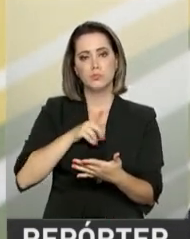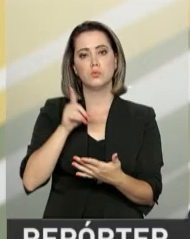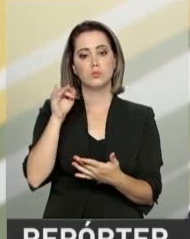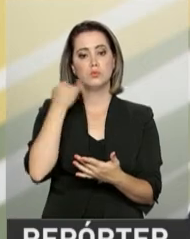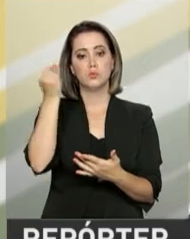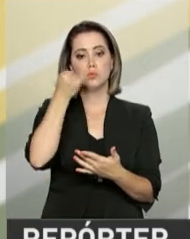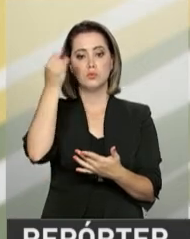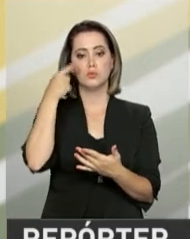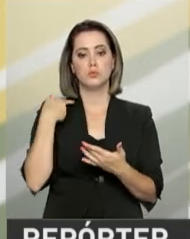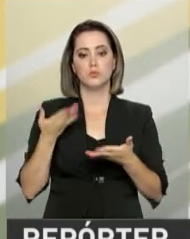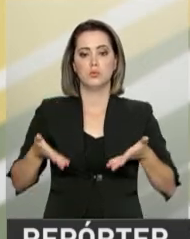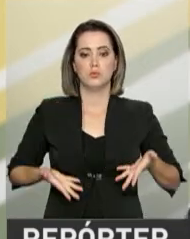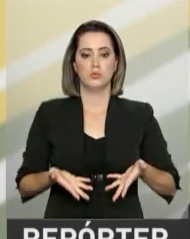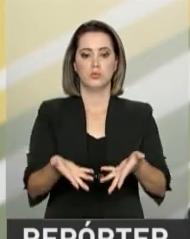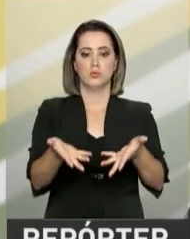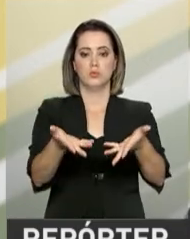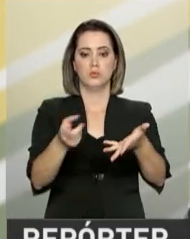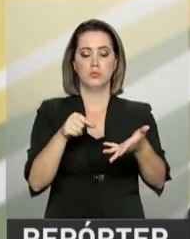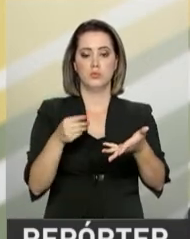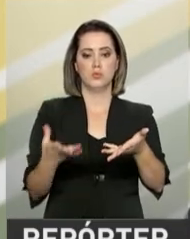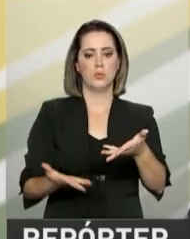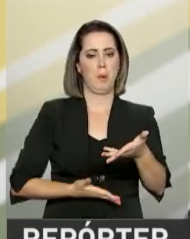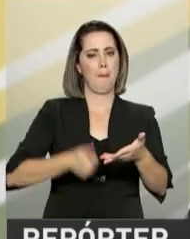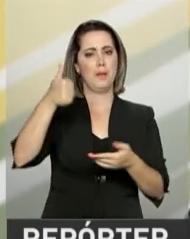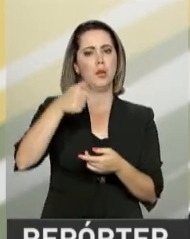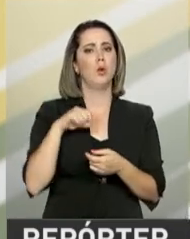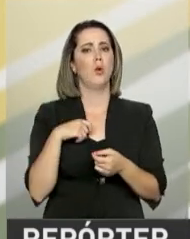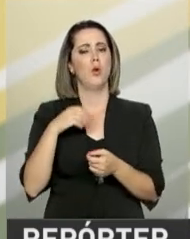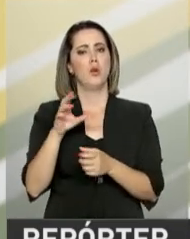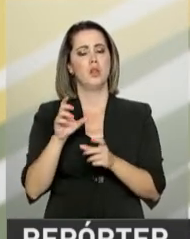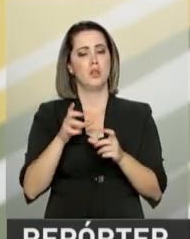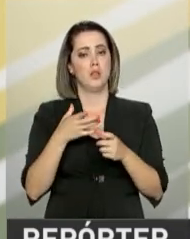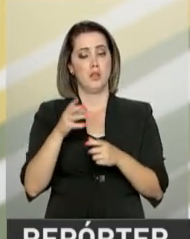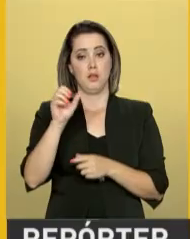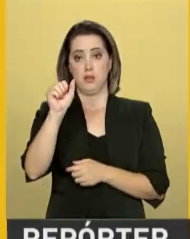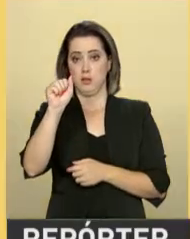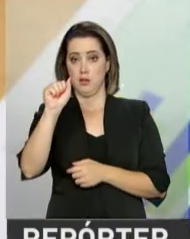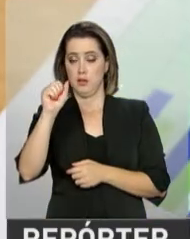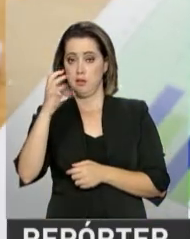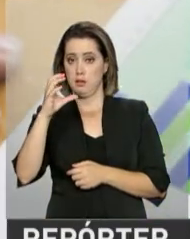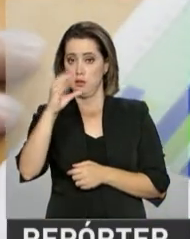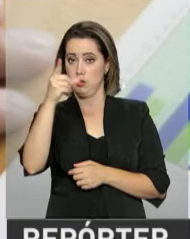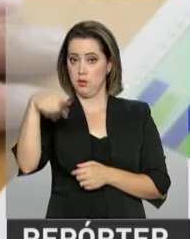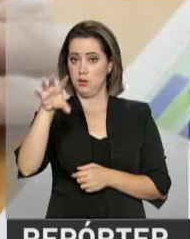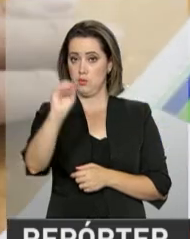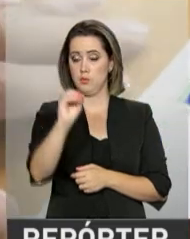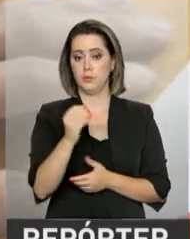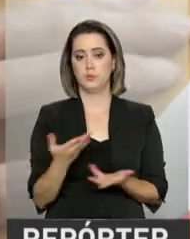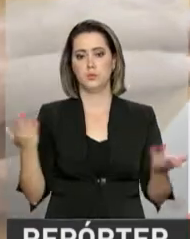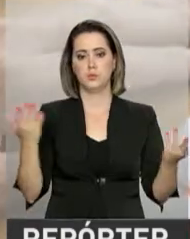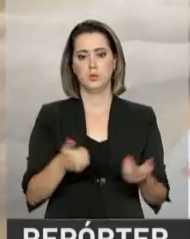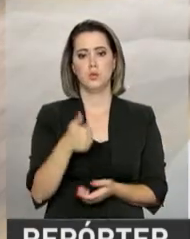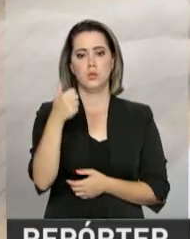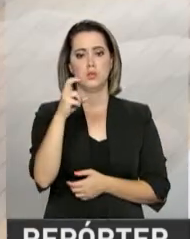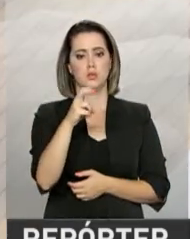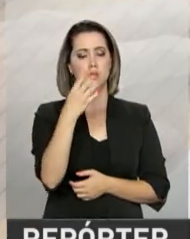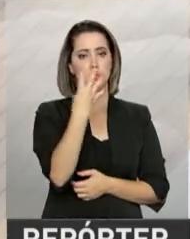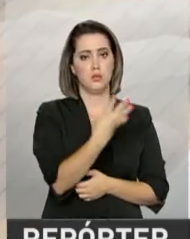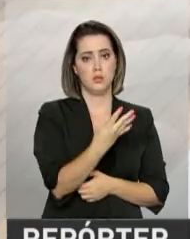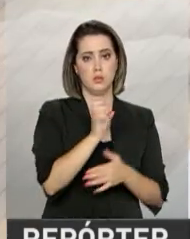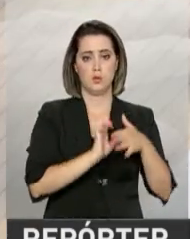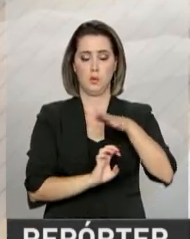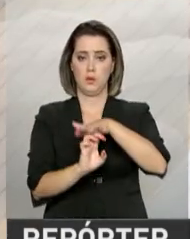importante a valorização das principais ações das empresas estatais o brasil tem hoje 30 e 54 empresas